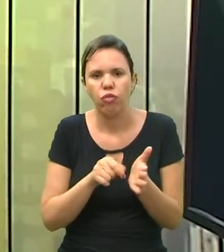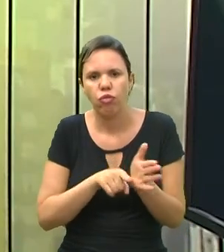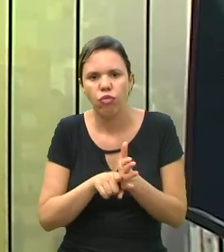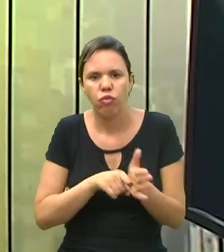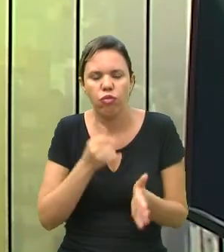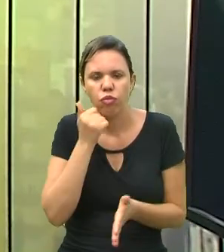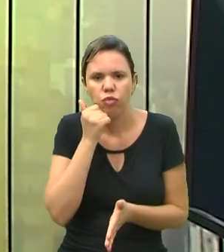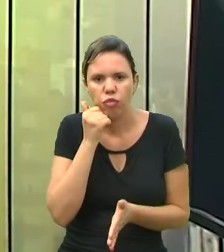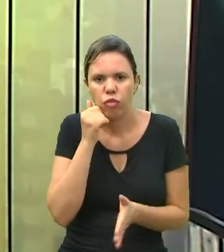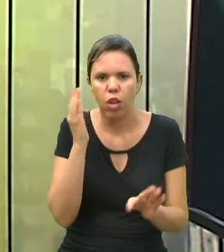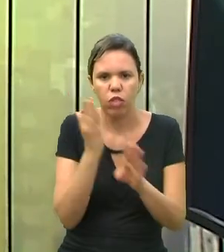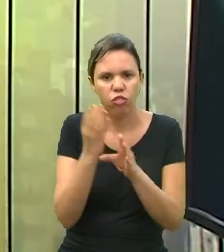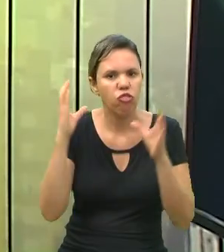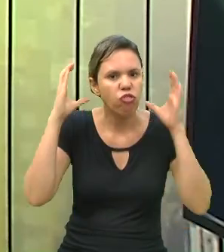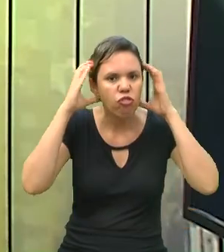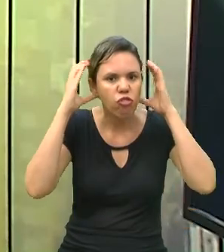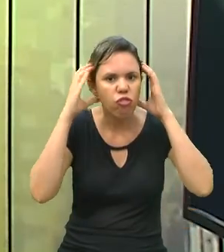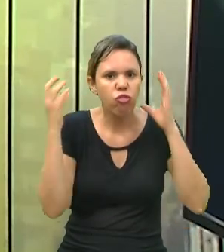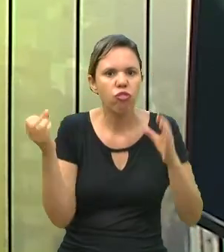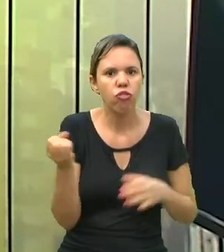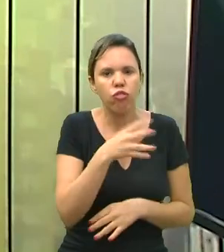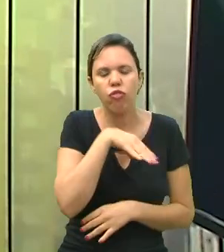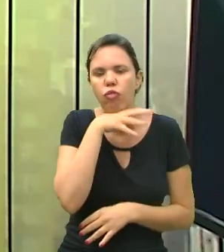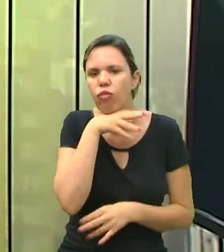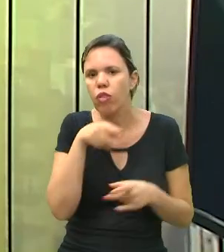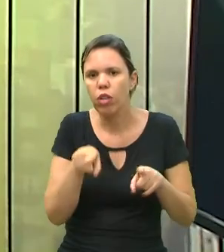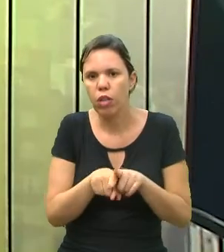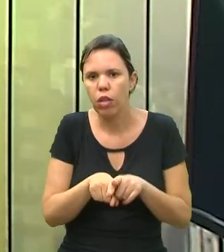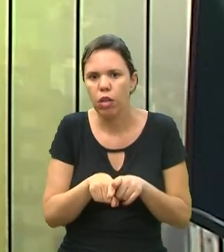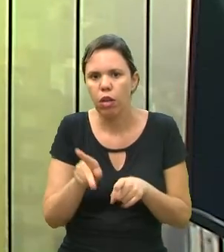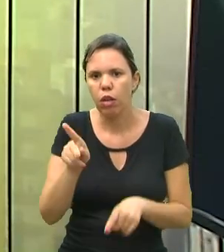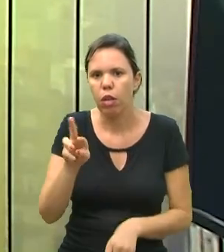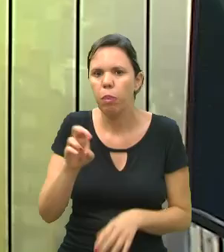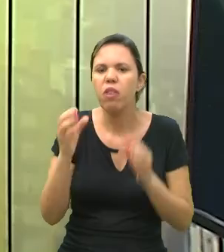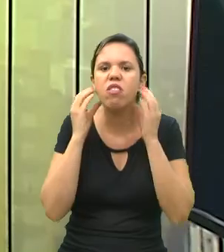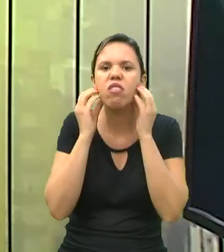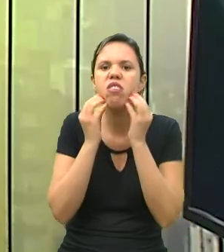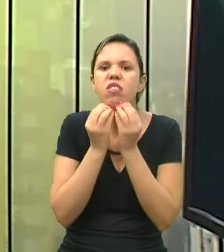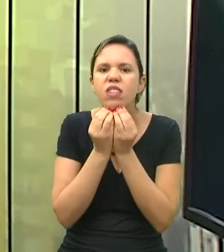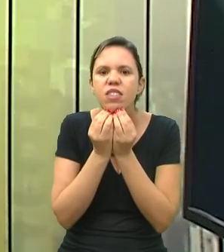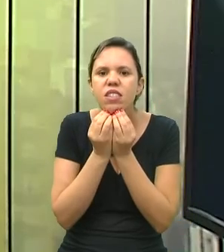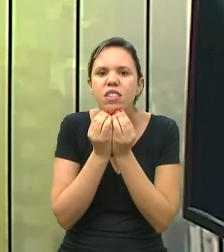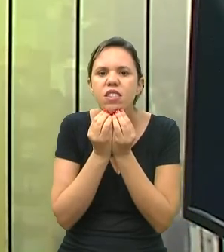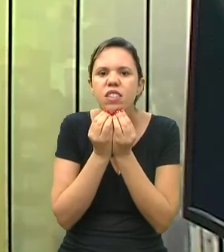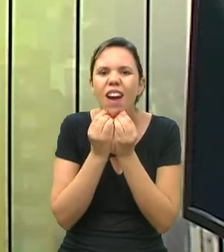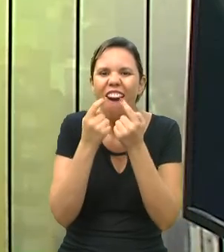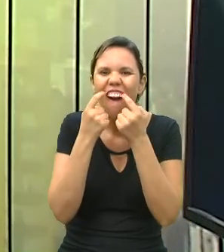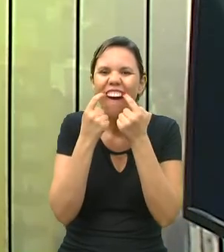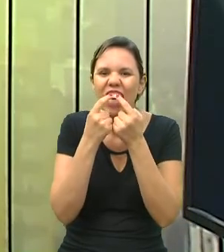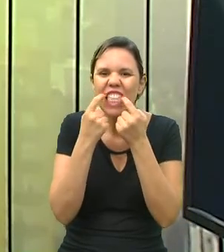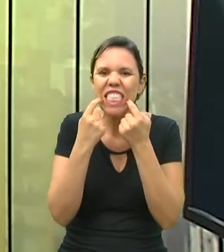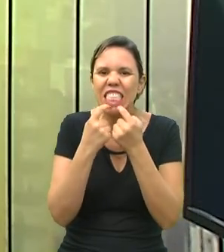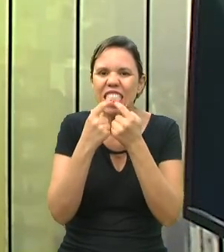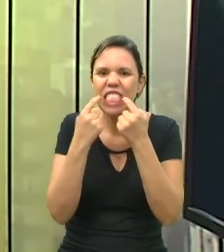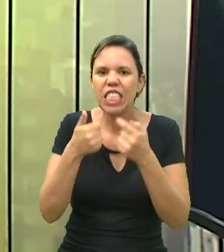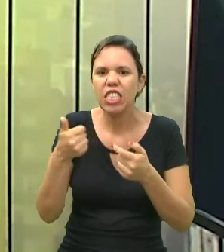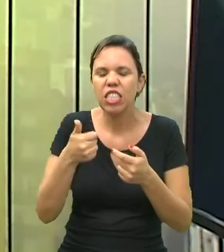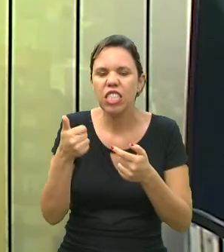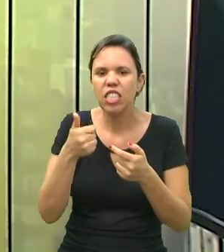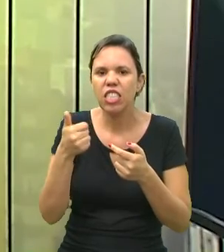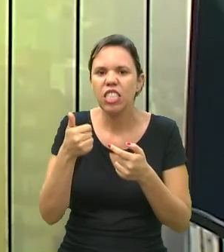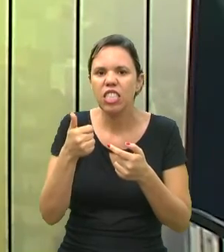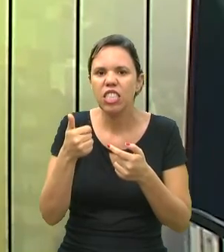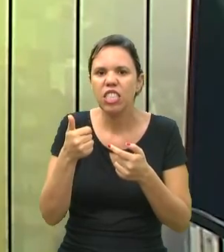encontrados fragmentos do crânio dessa nova espécie, incluindo o pré-maxilar, maxilar, o dentário, as